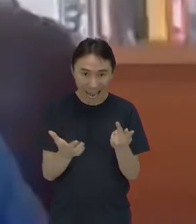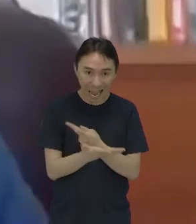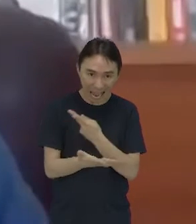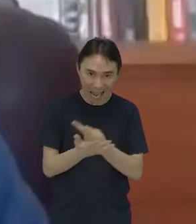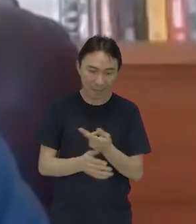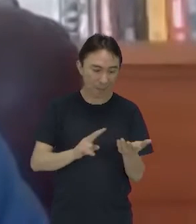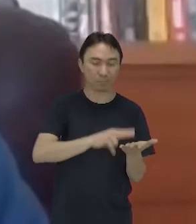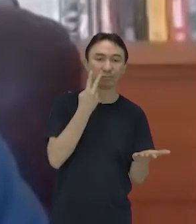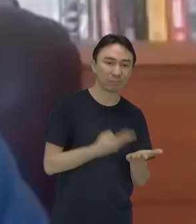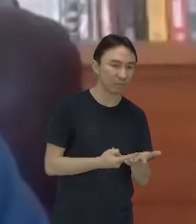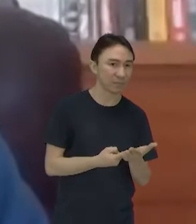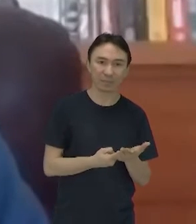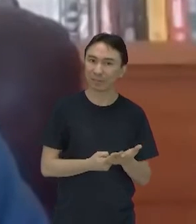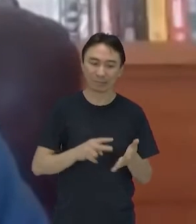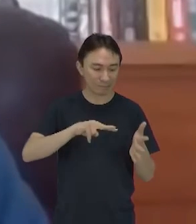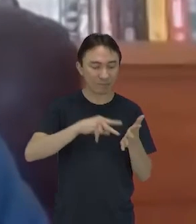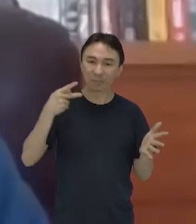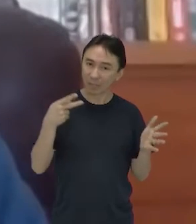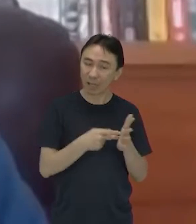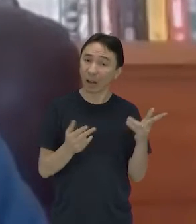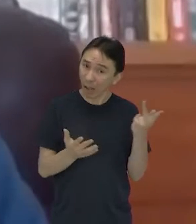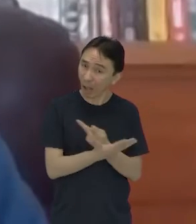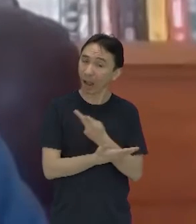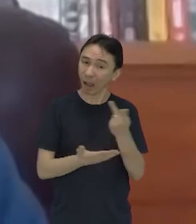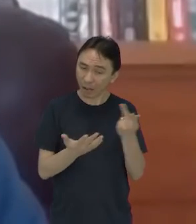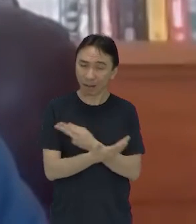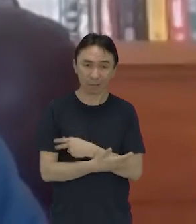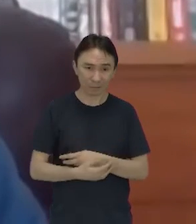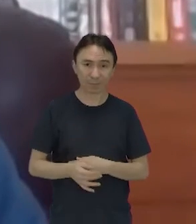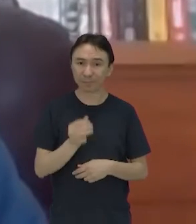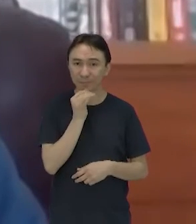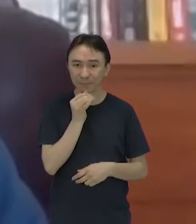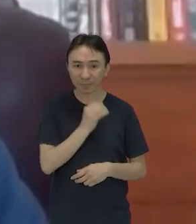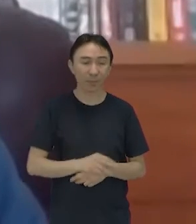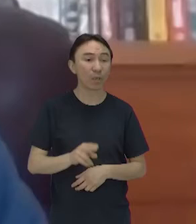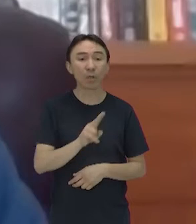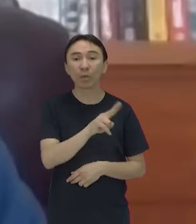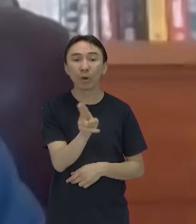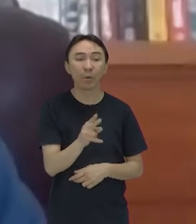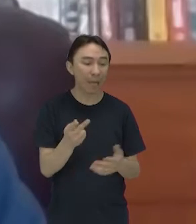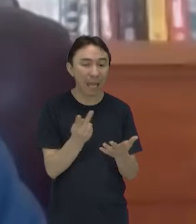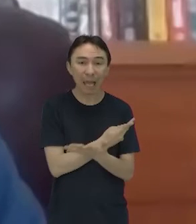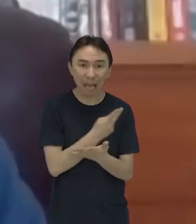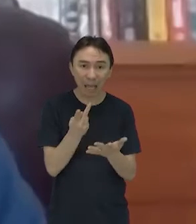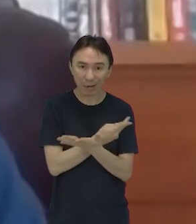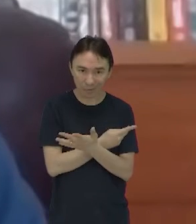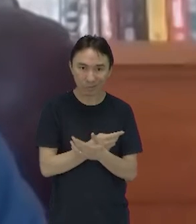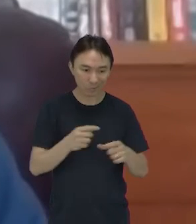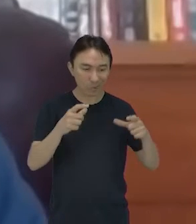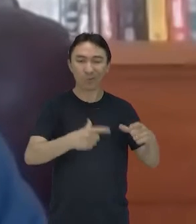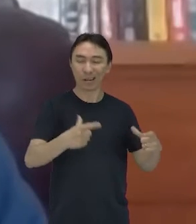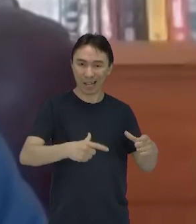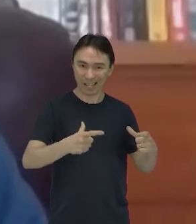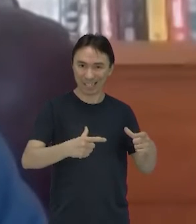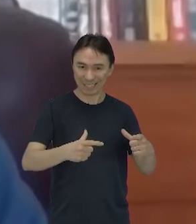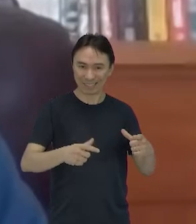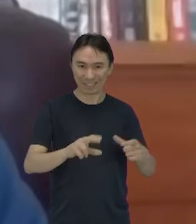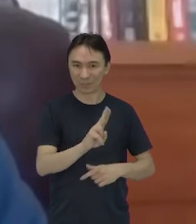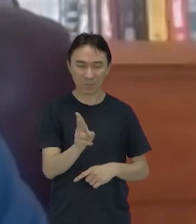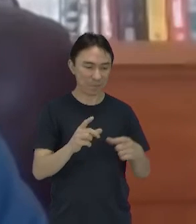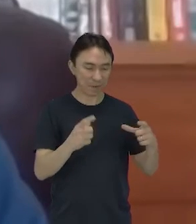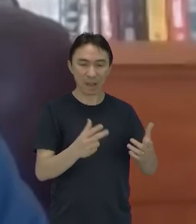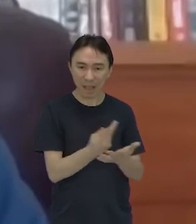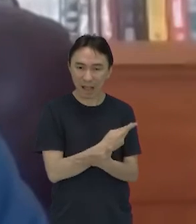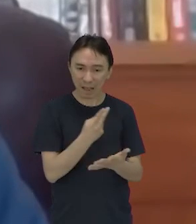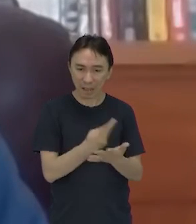se você utiliza o nome errado de um local na geografia, por exemplo, você pode ou mencionar